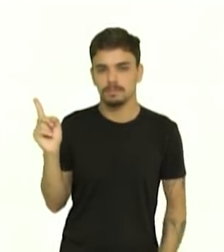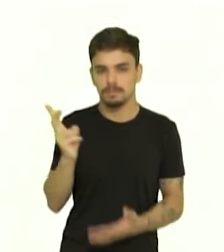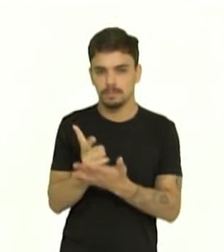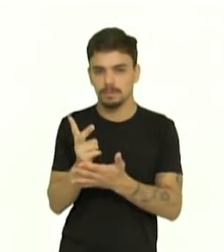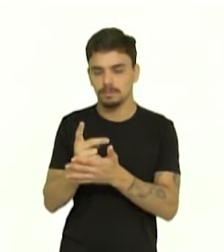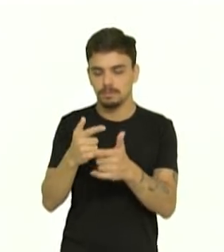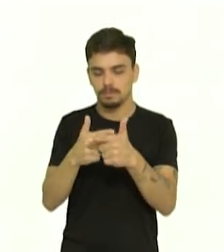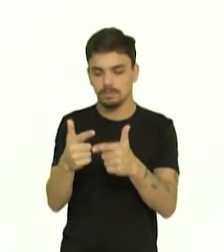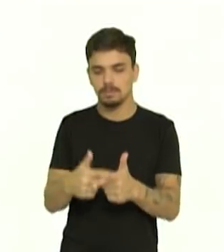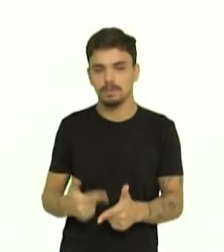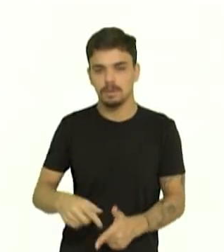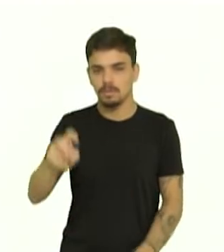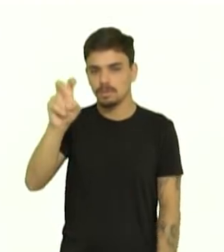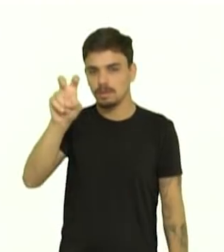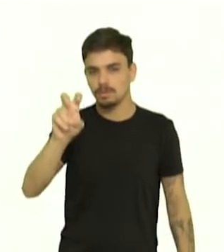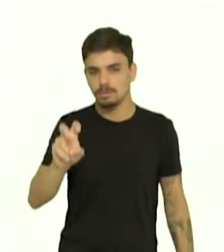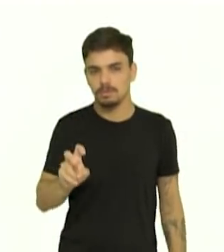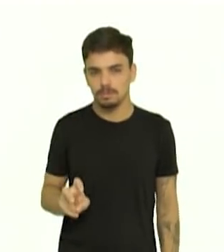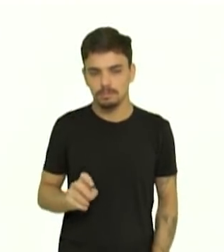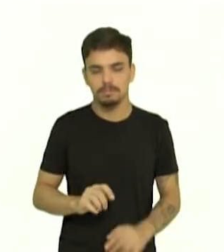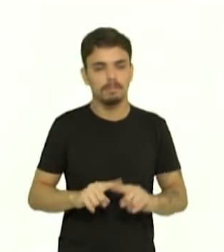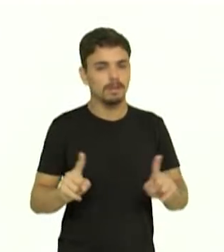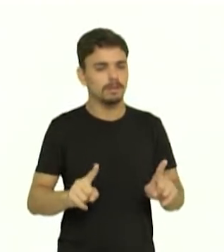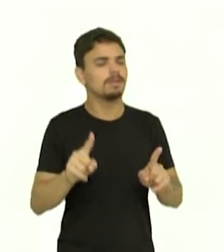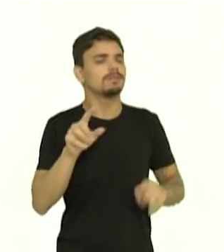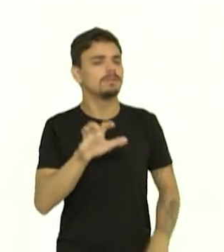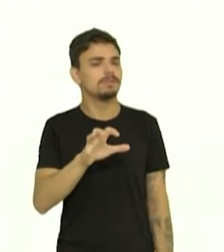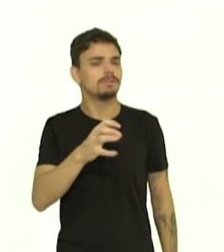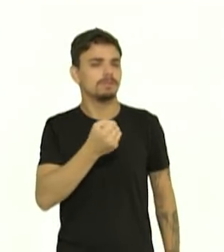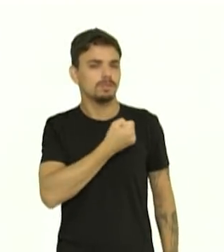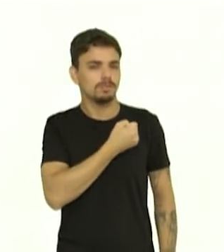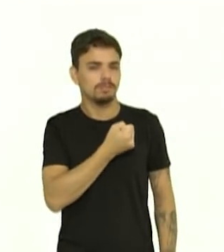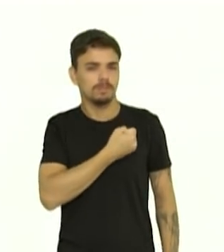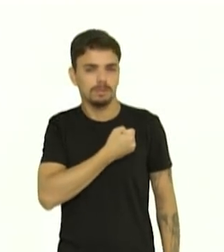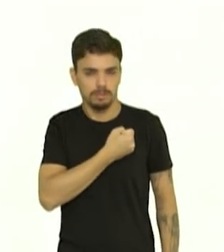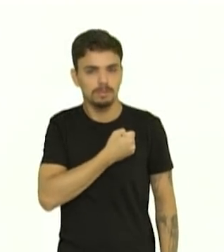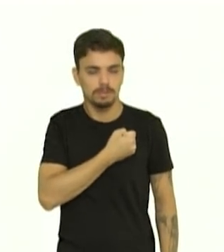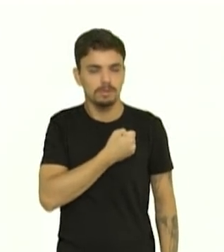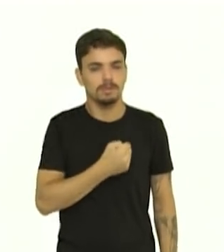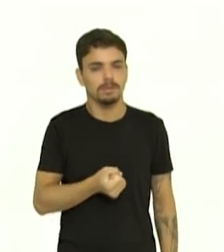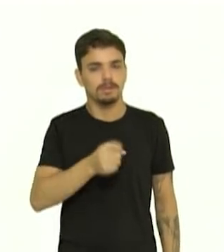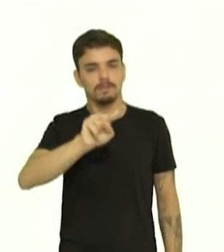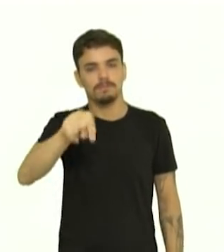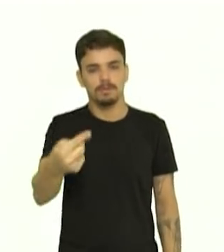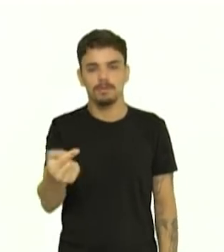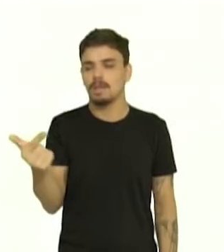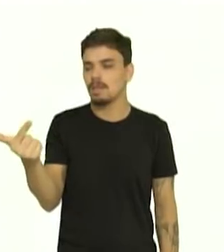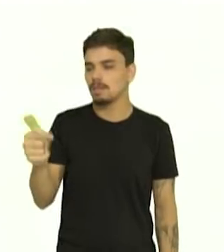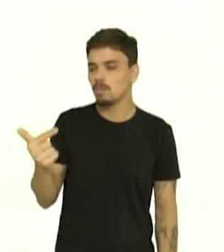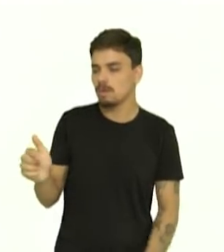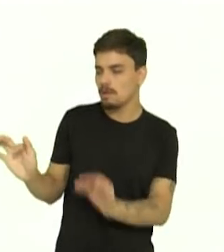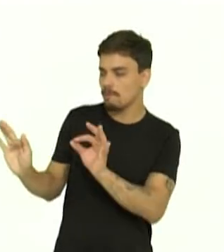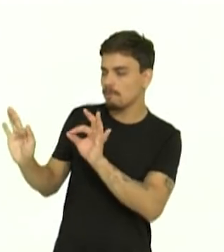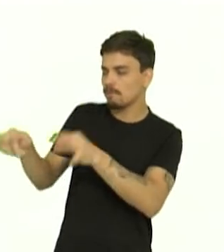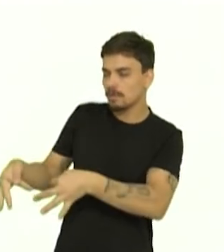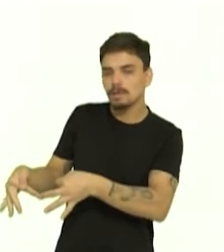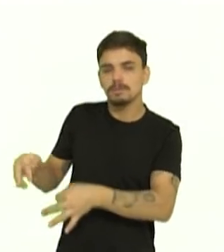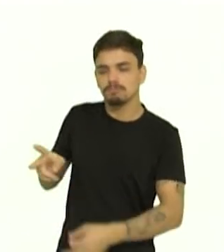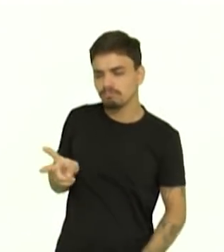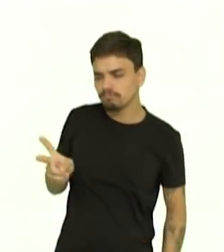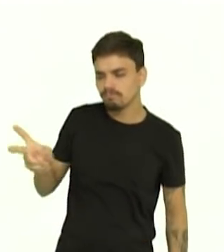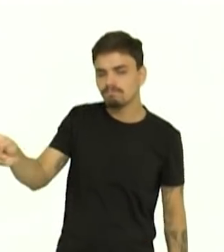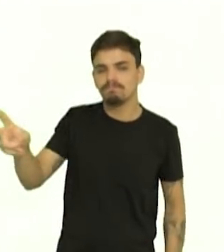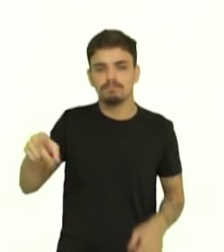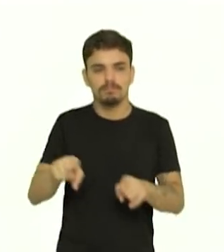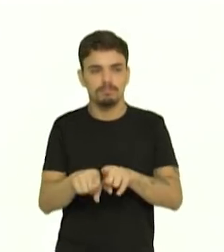sempre vai sobrar 5, tá? Números decimais que não tem fim, né? Não tem fim nem o quociente, porque